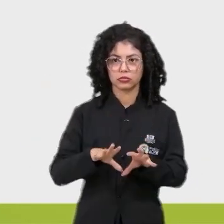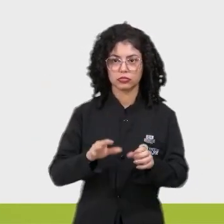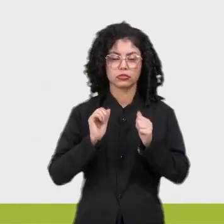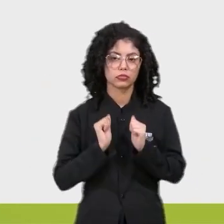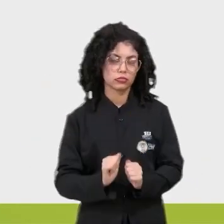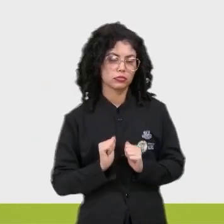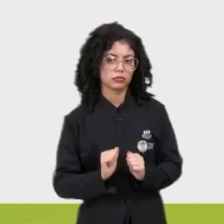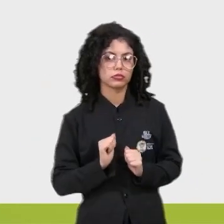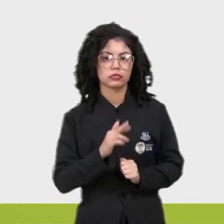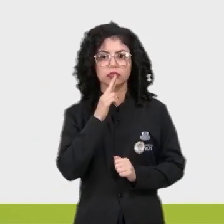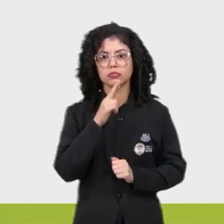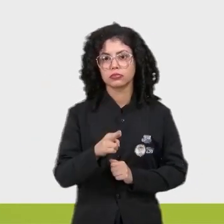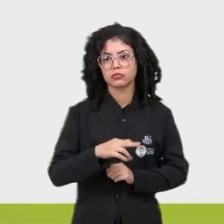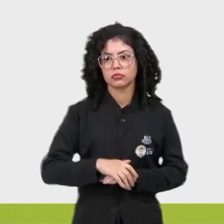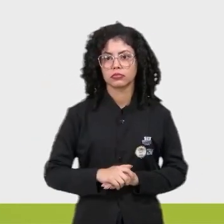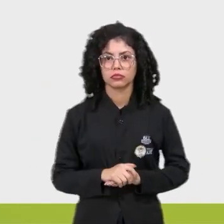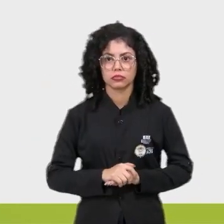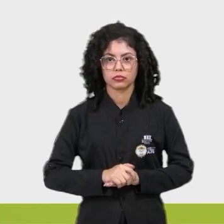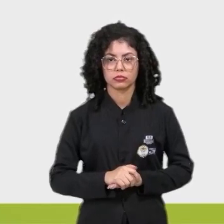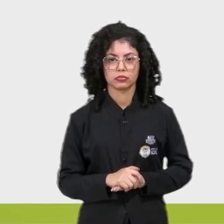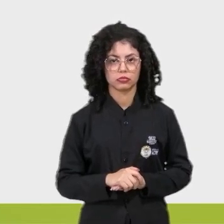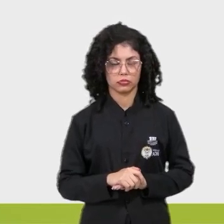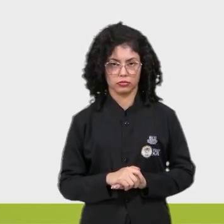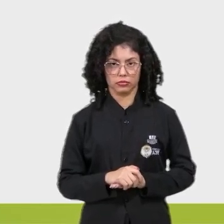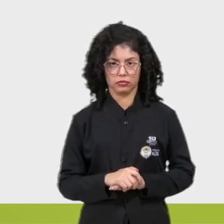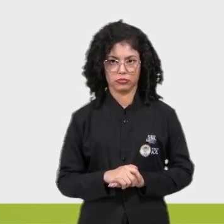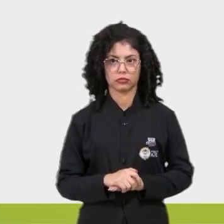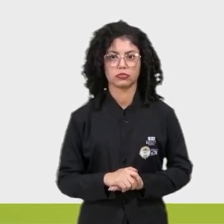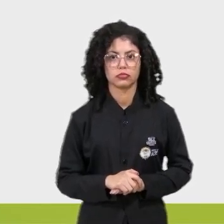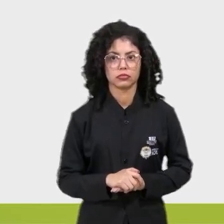possamos dar a resolução. Tá? Então vamos lá.